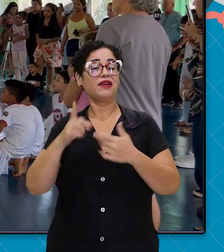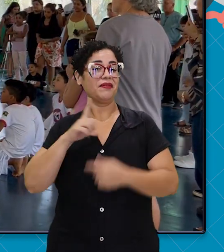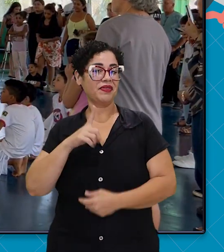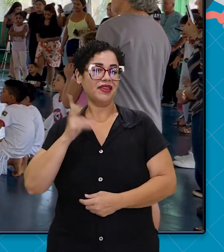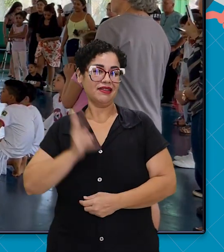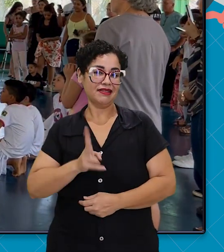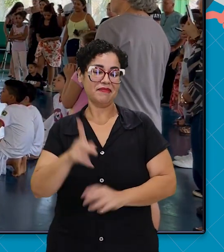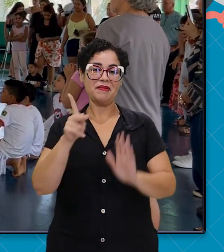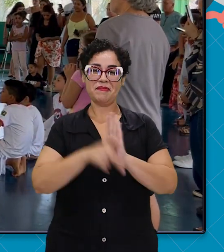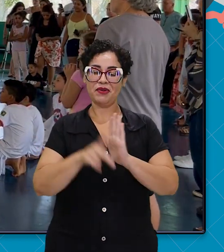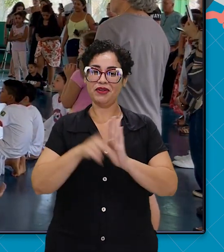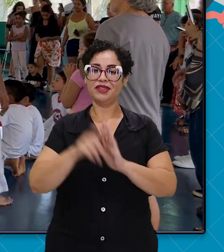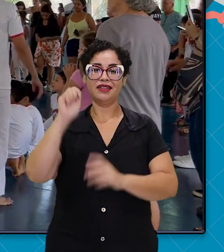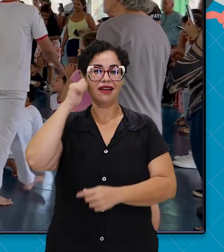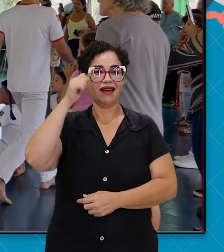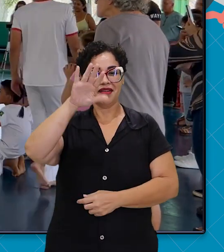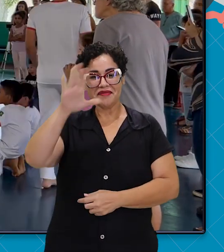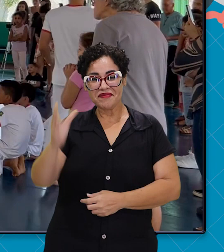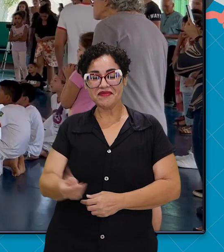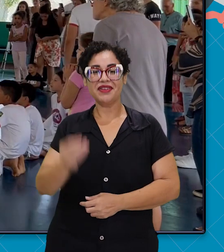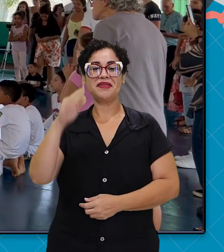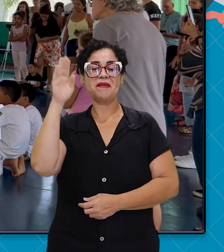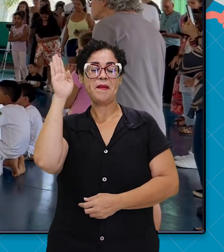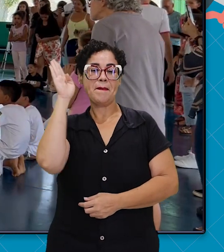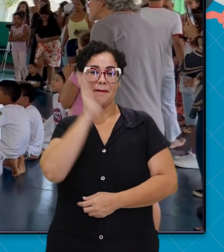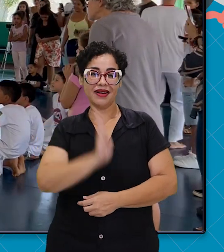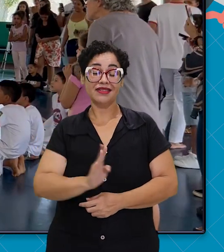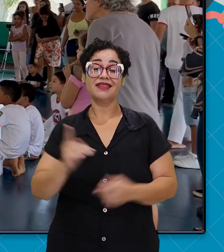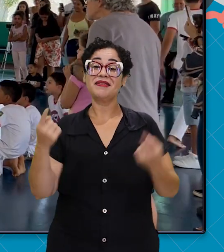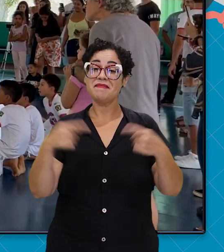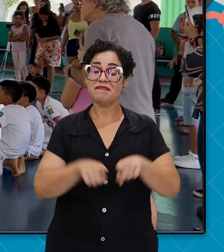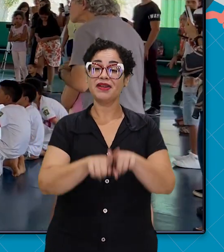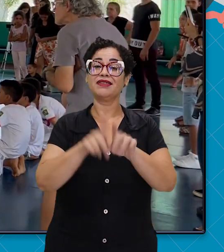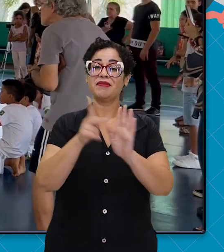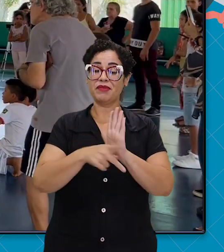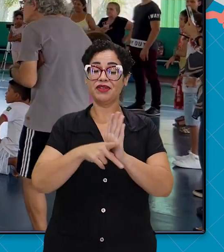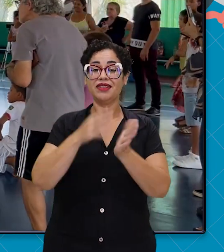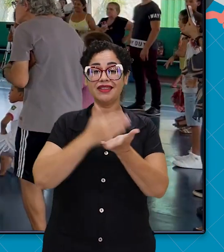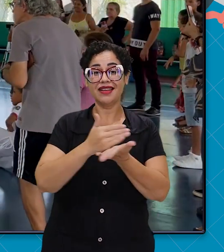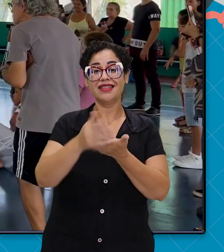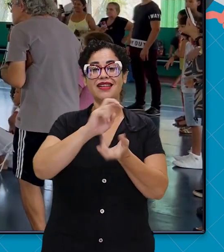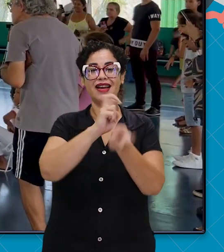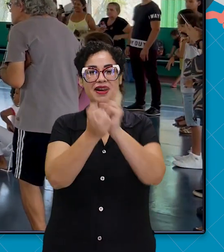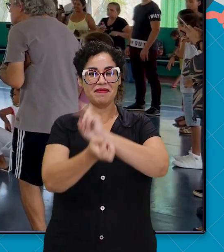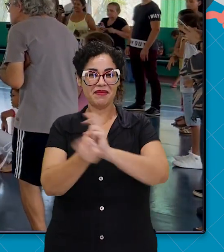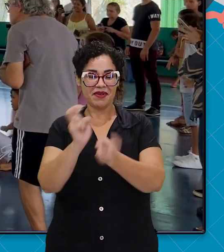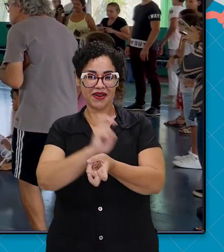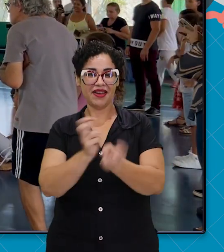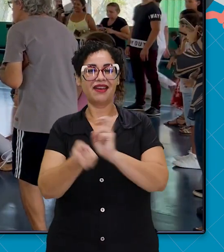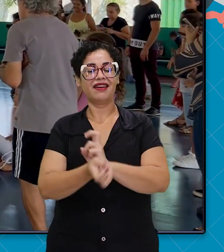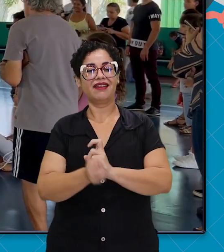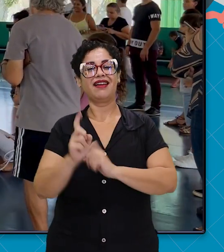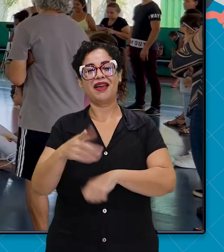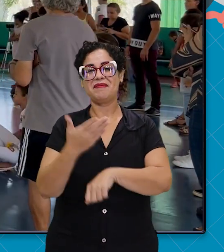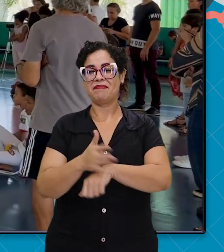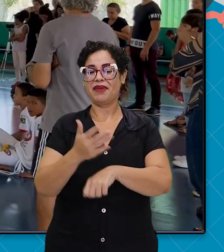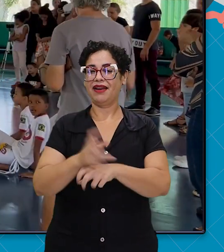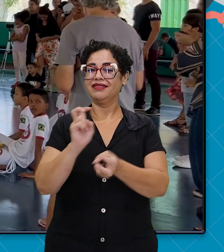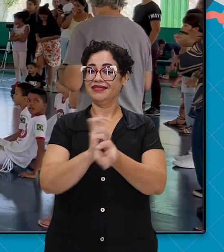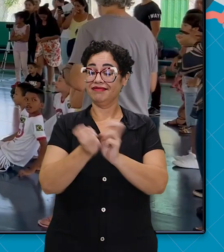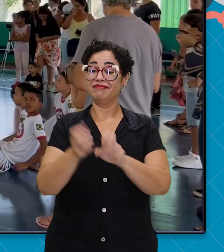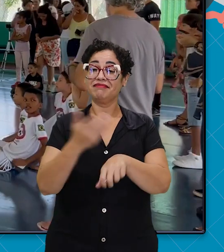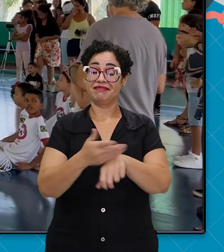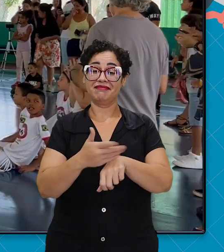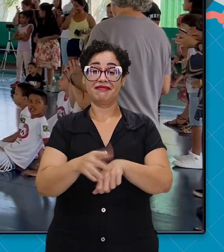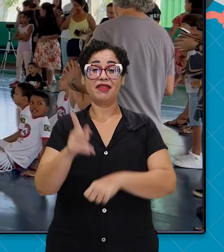Mônica de Castro acontece, então, o projeto Africanidades Brasileiras em parceria com o projeto Iniciar Capoeira, que são as aulas